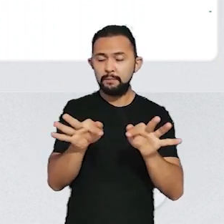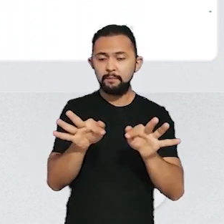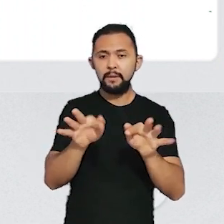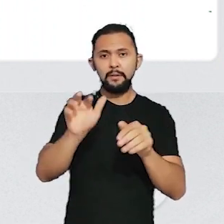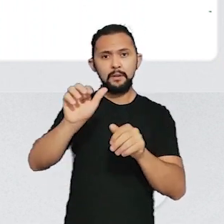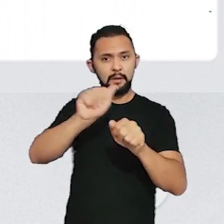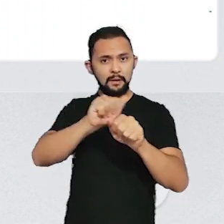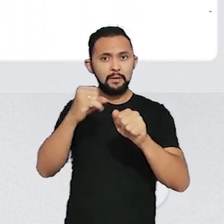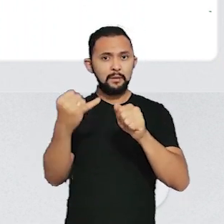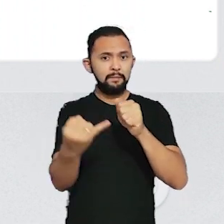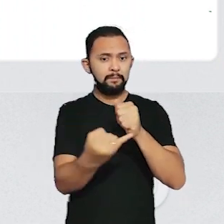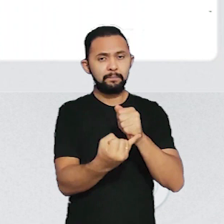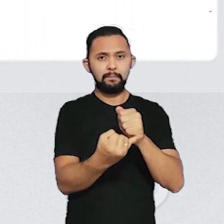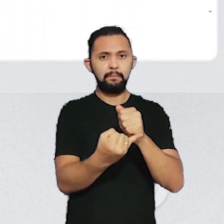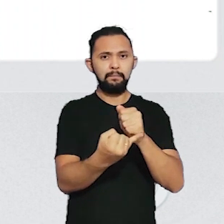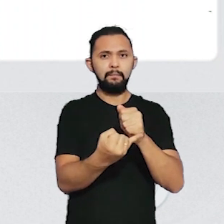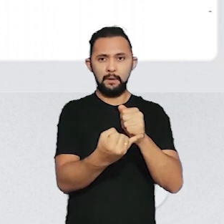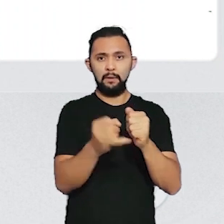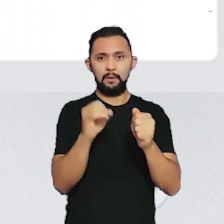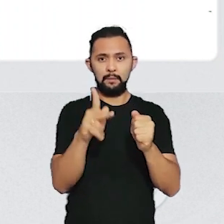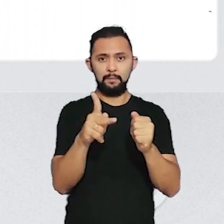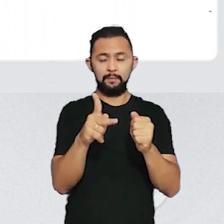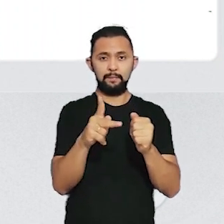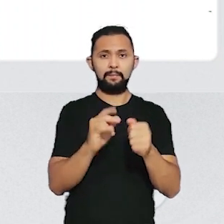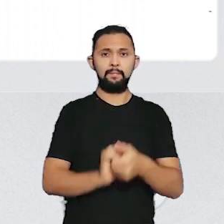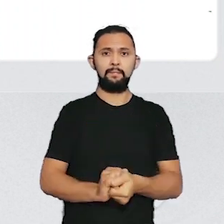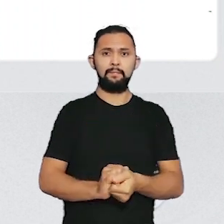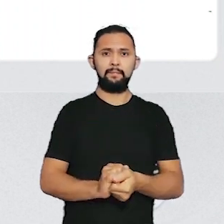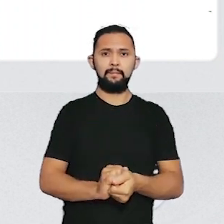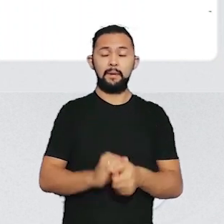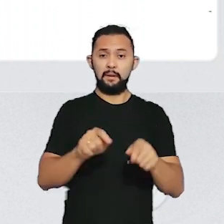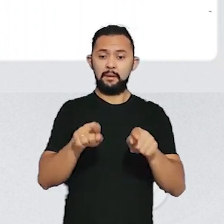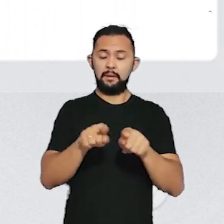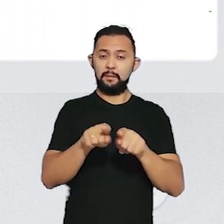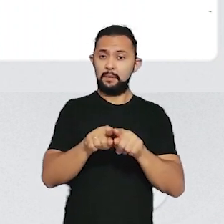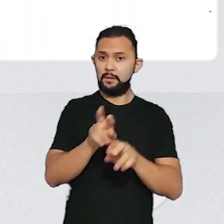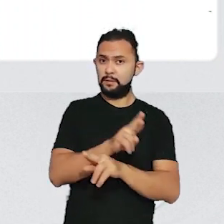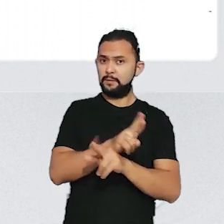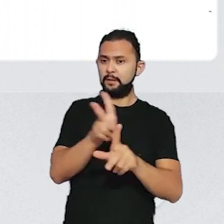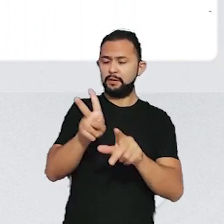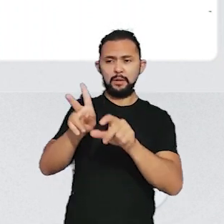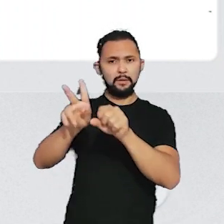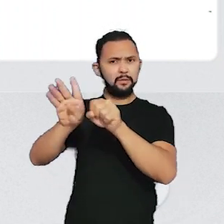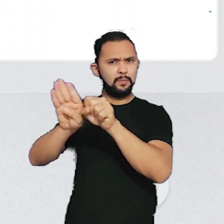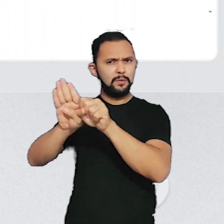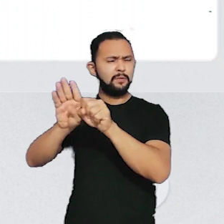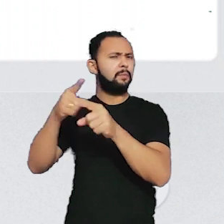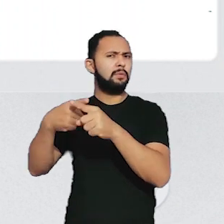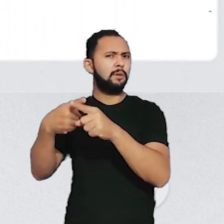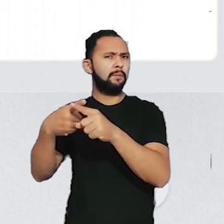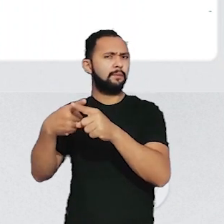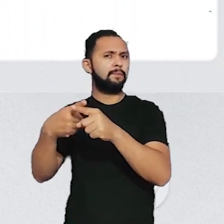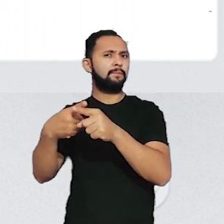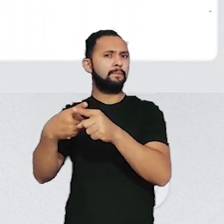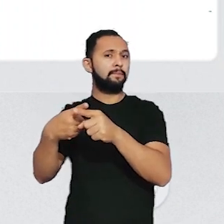adjetivo, de um adjetivo, desculpa. E diferente das orações substantivas, tá? A gente não